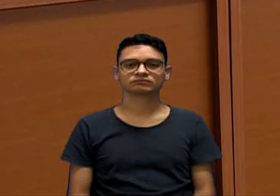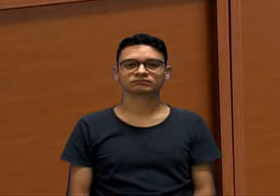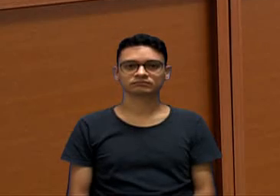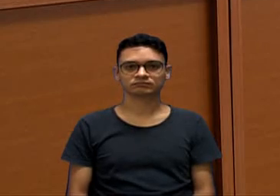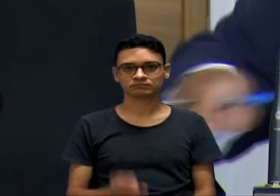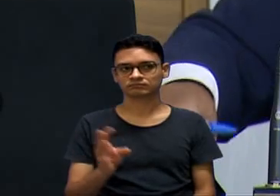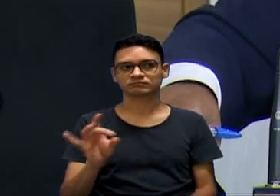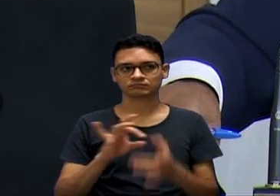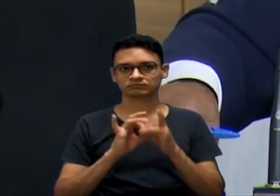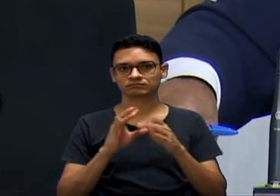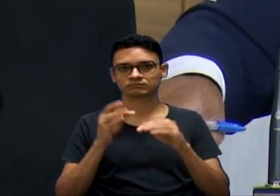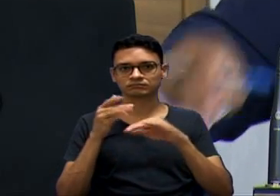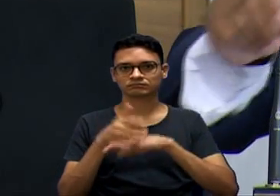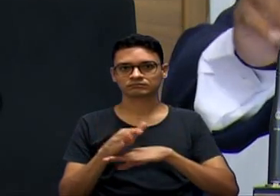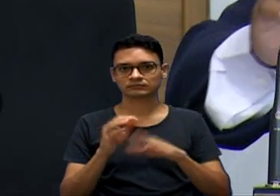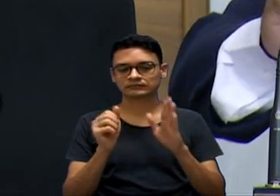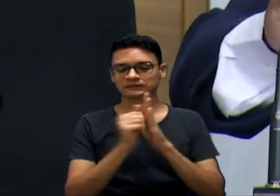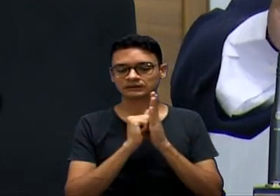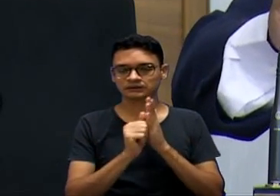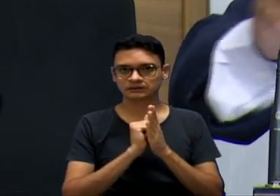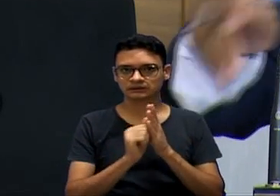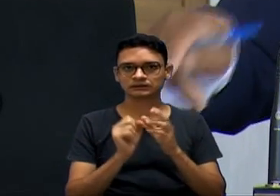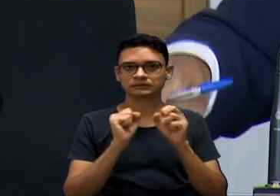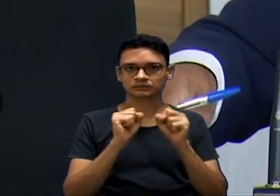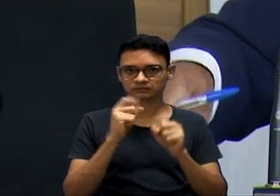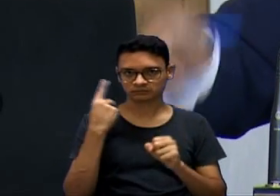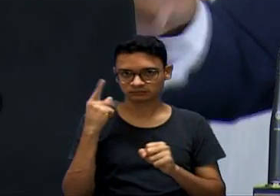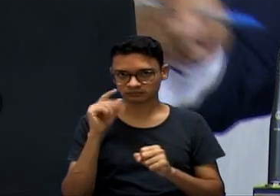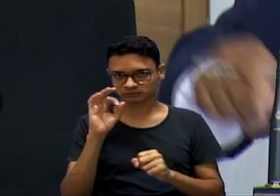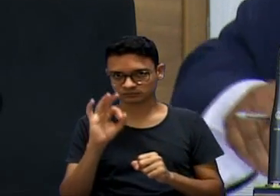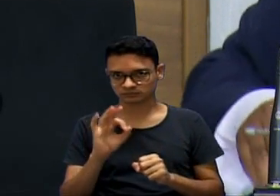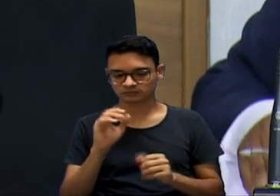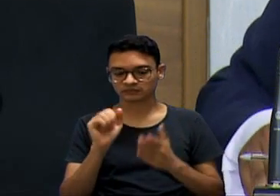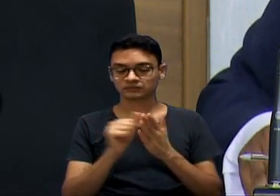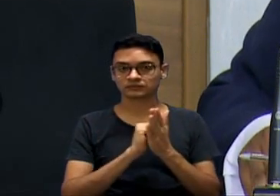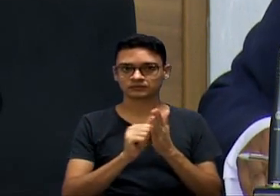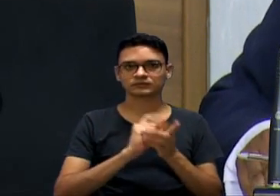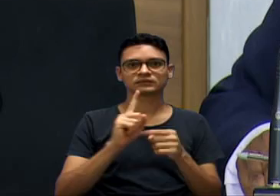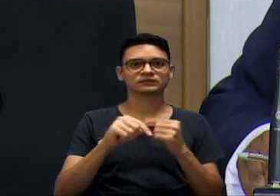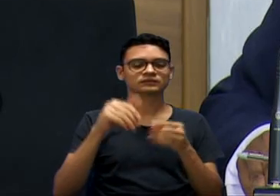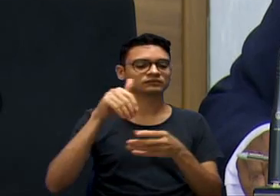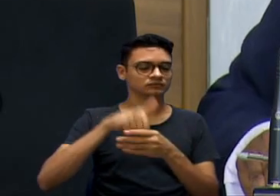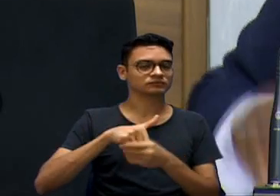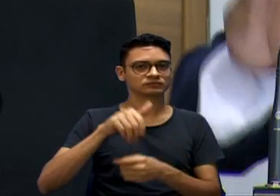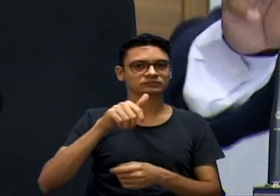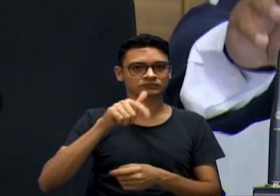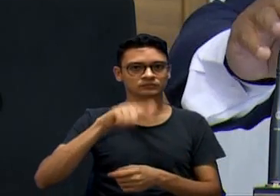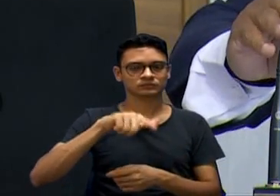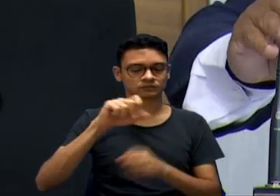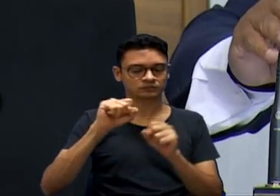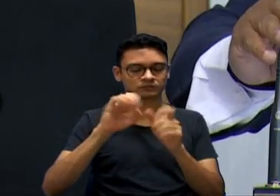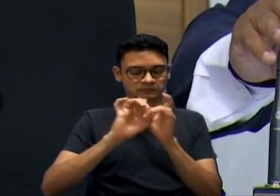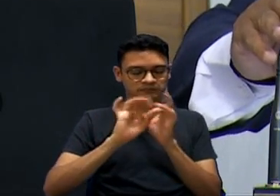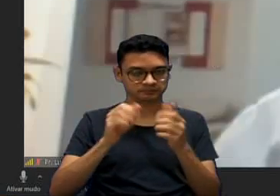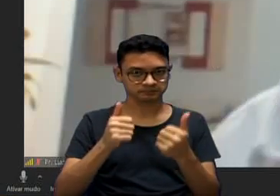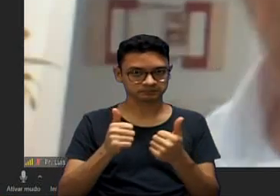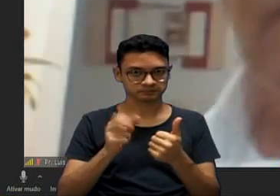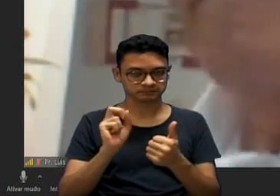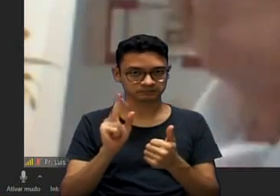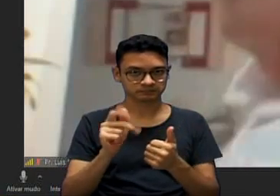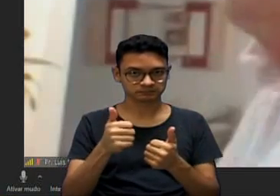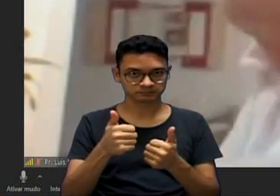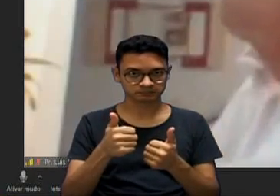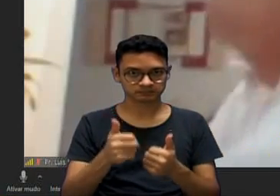Você pode entrar no limpar aí, vereador, no limpa e pode votar novamente. Tá bom? Pode.